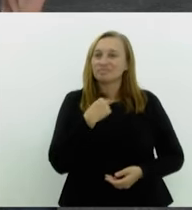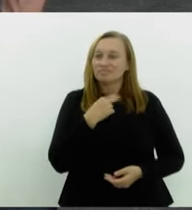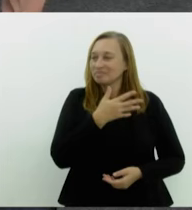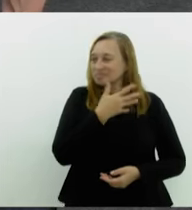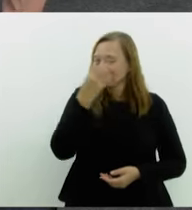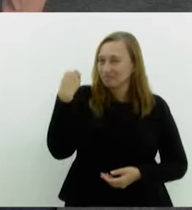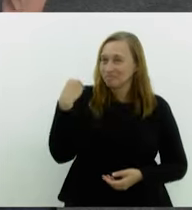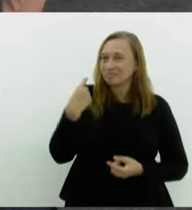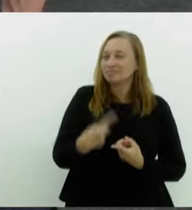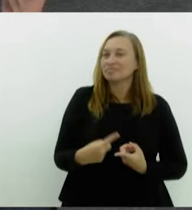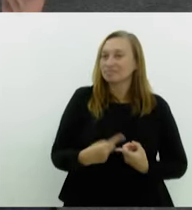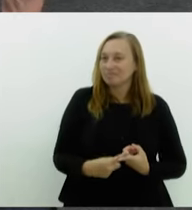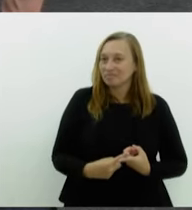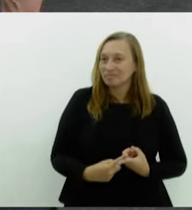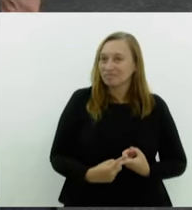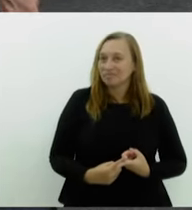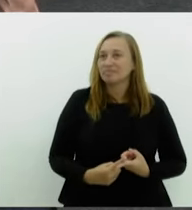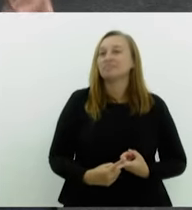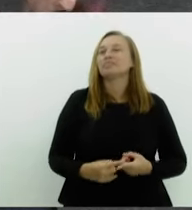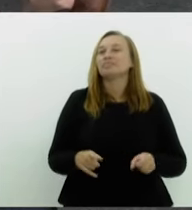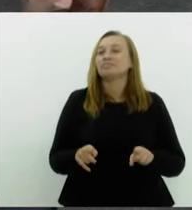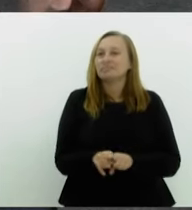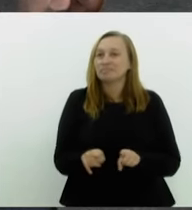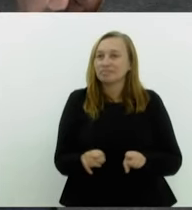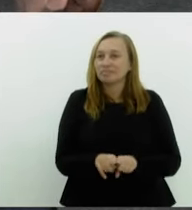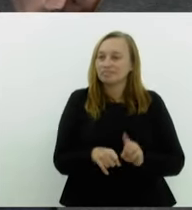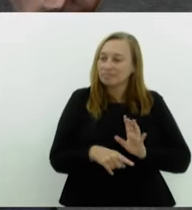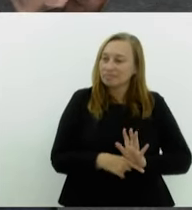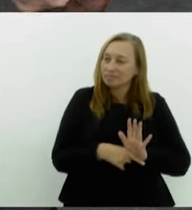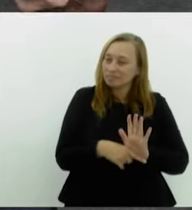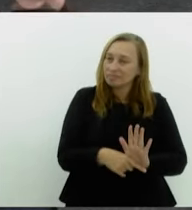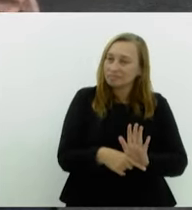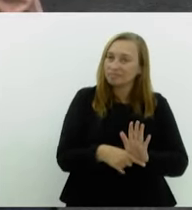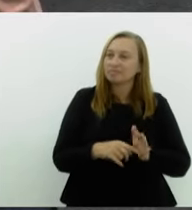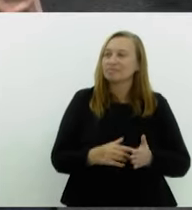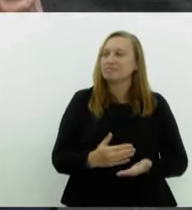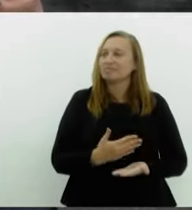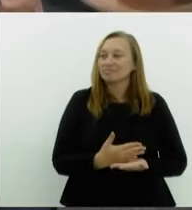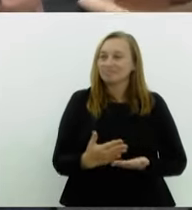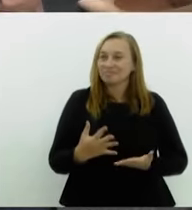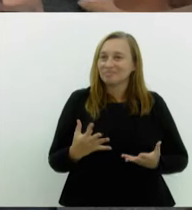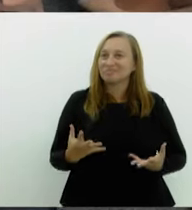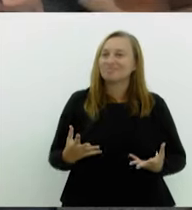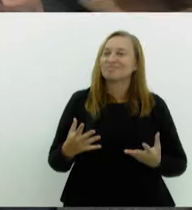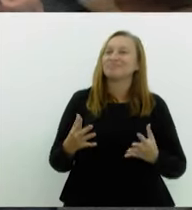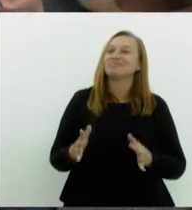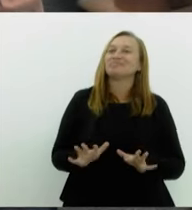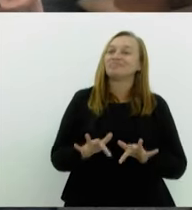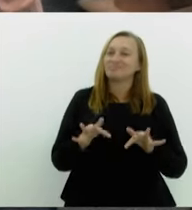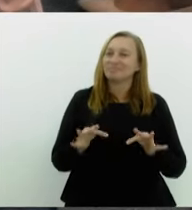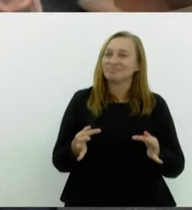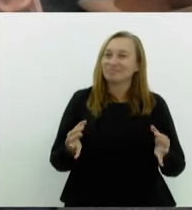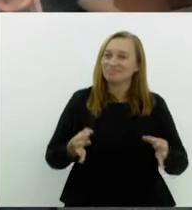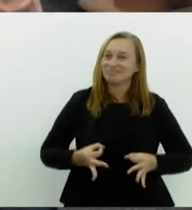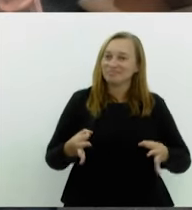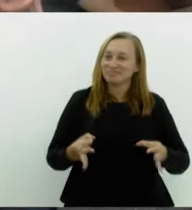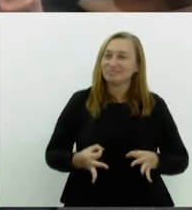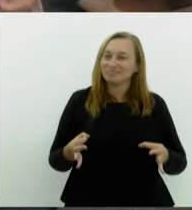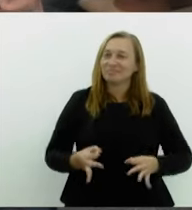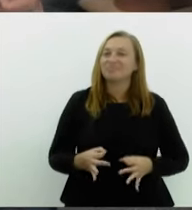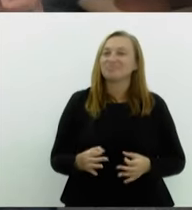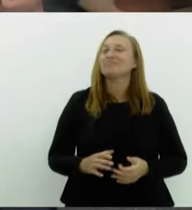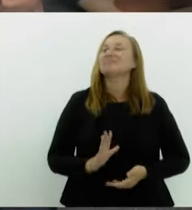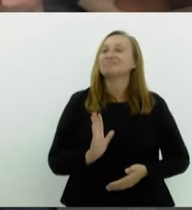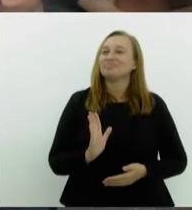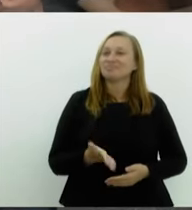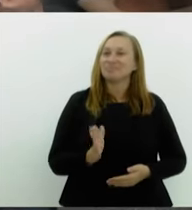porque também atende ali na ponta e com a excelência, já com um protocolo, como eu disse, já totalmente